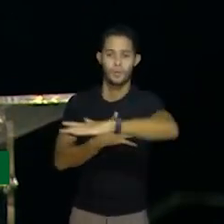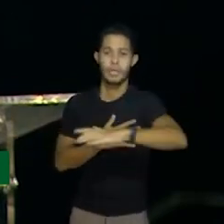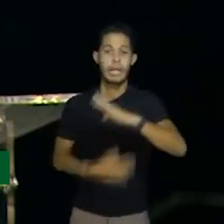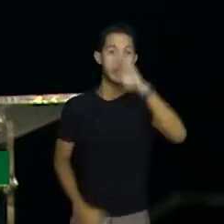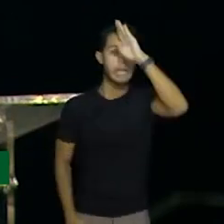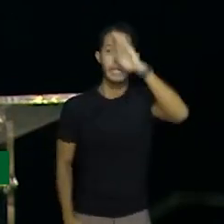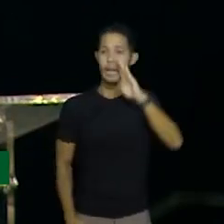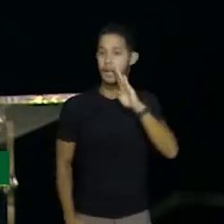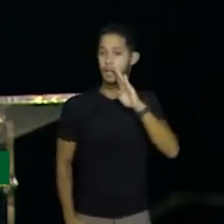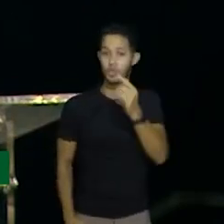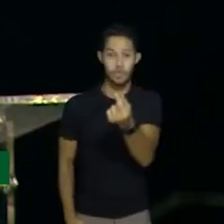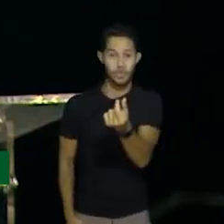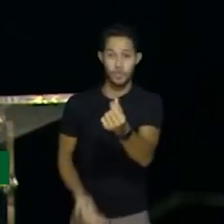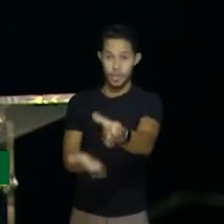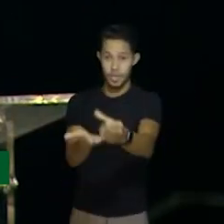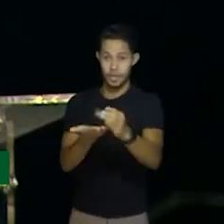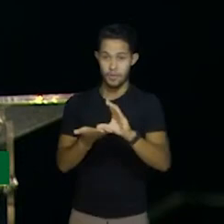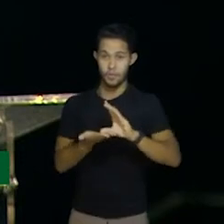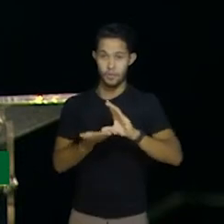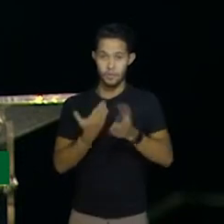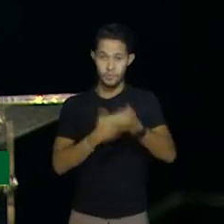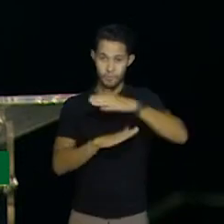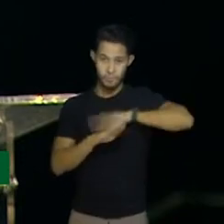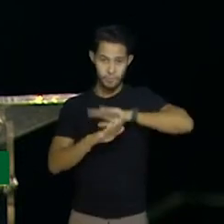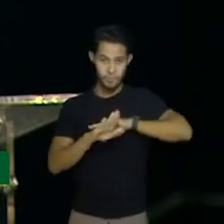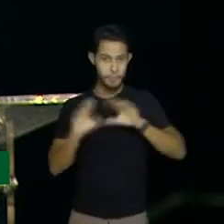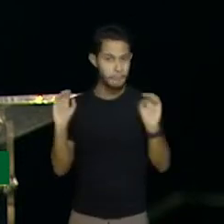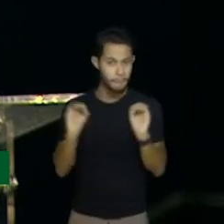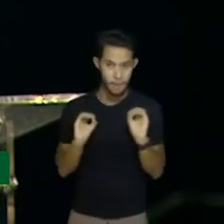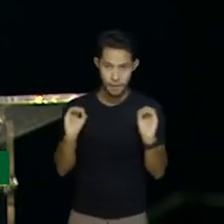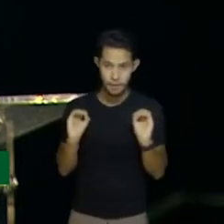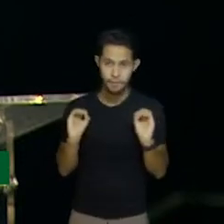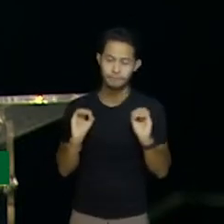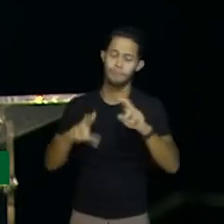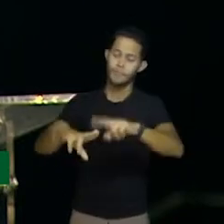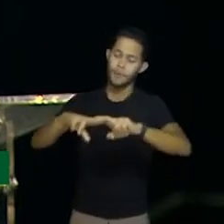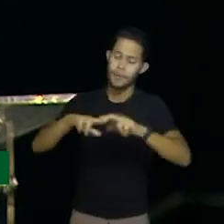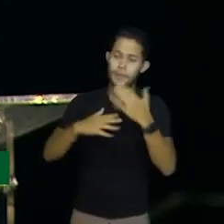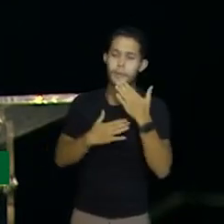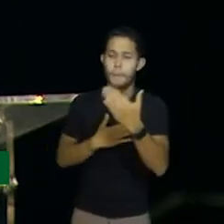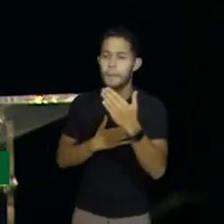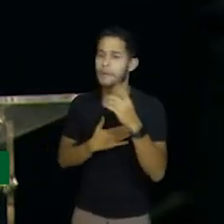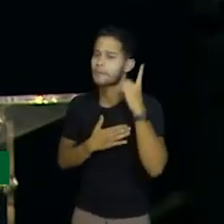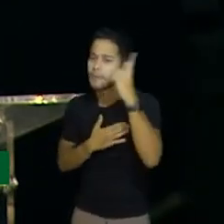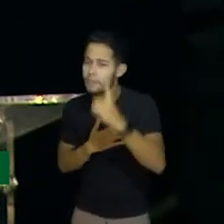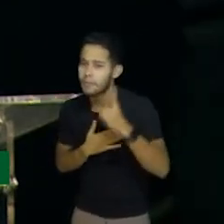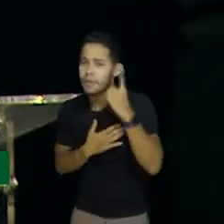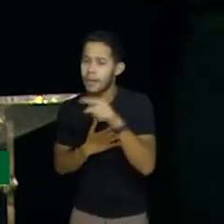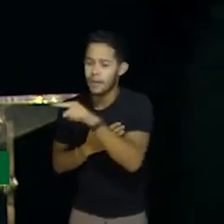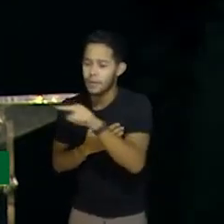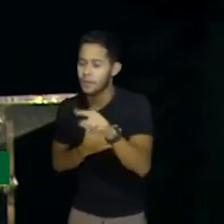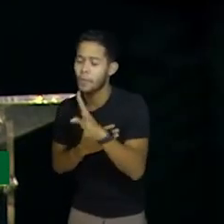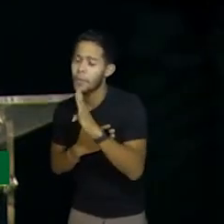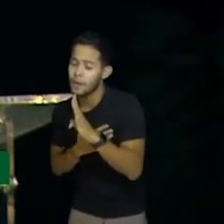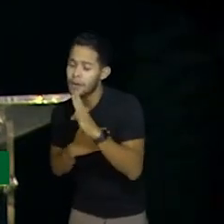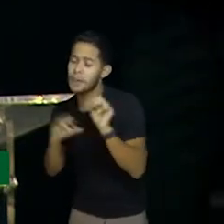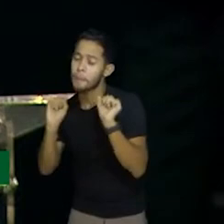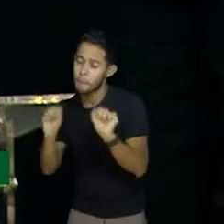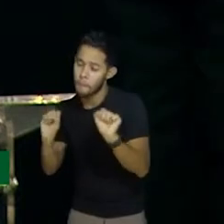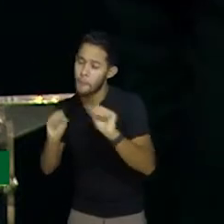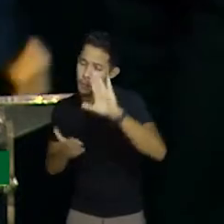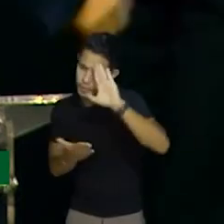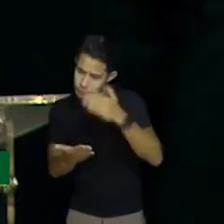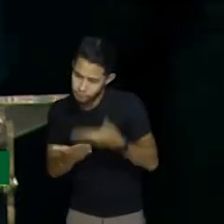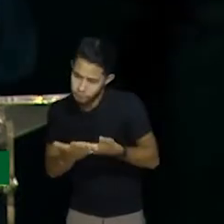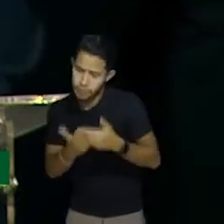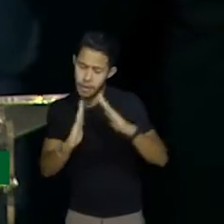lucrativos. Então eu peço a cada deputado se conhecer na sua cidade, na sua região, precisar, conte com a gente, conte com a Casa